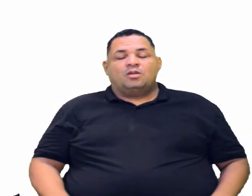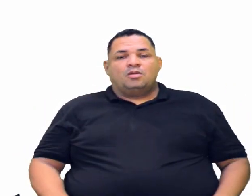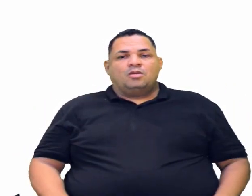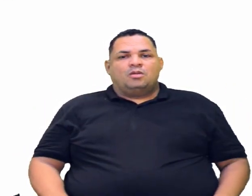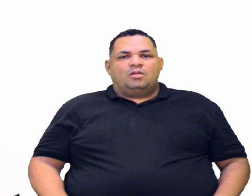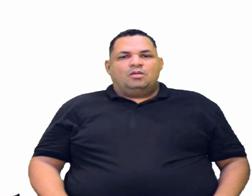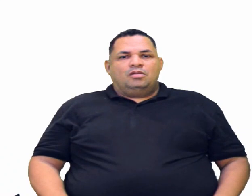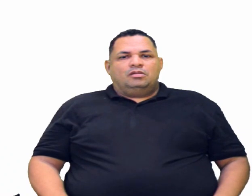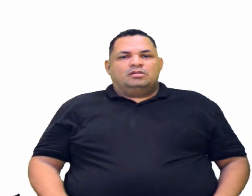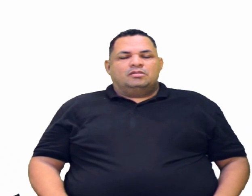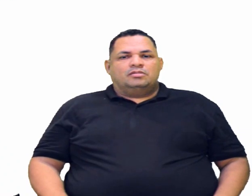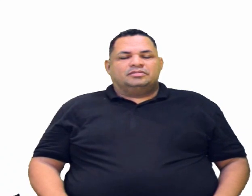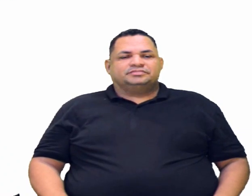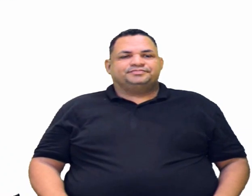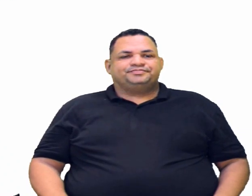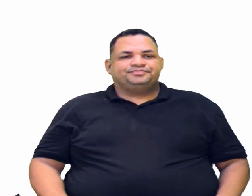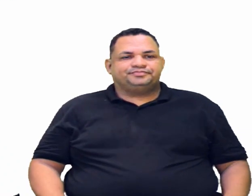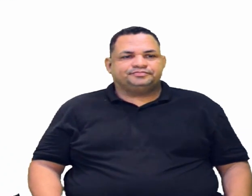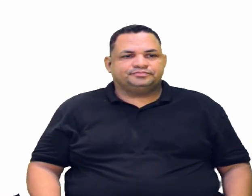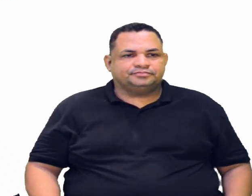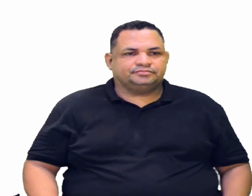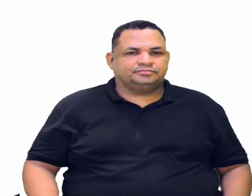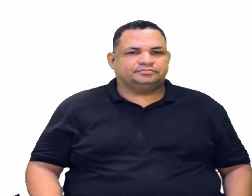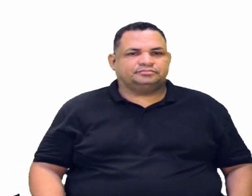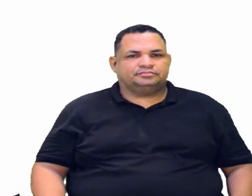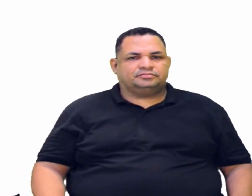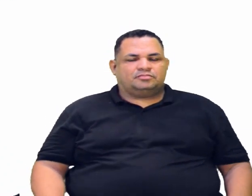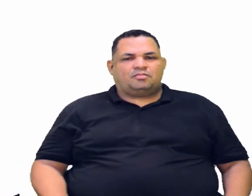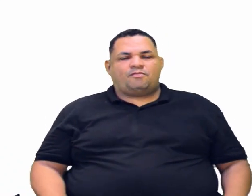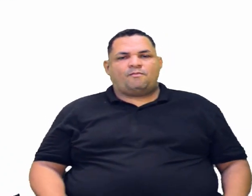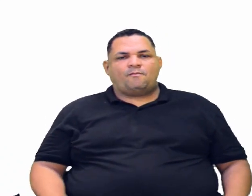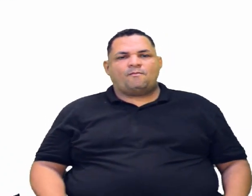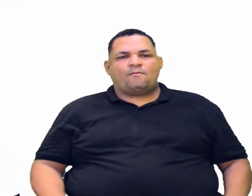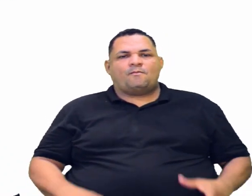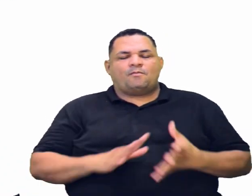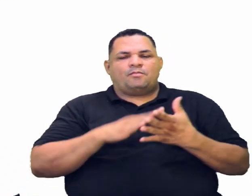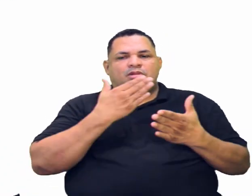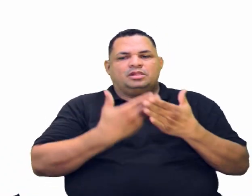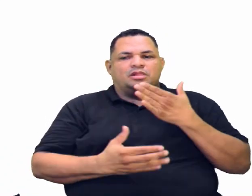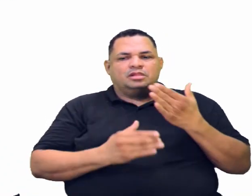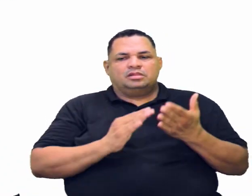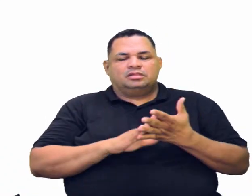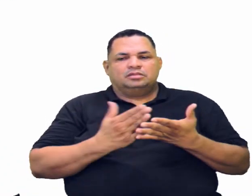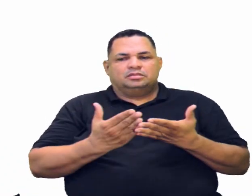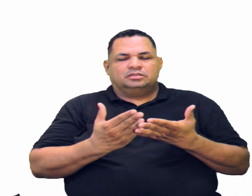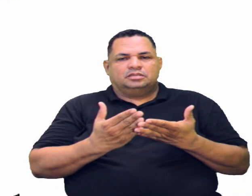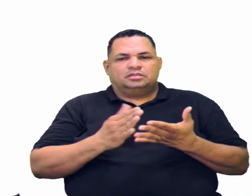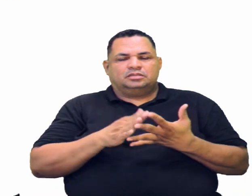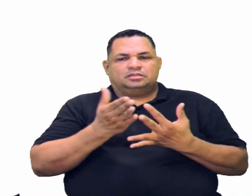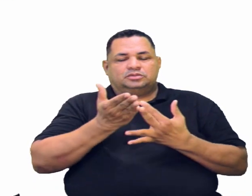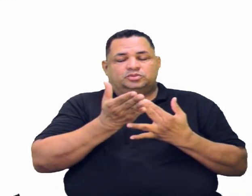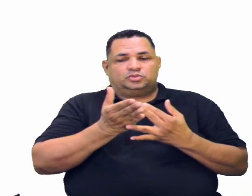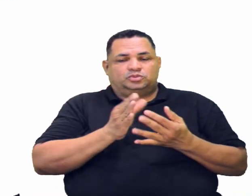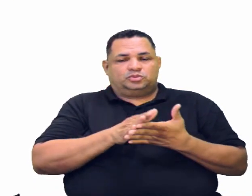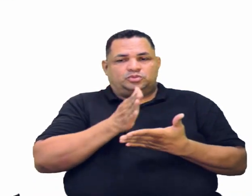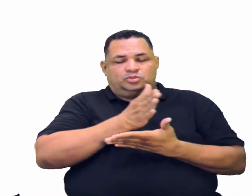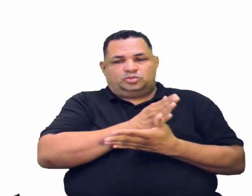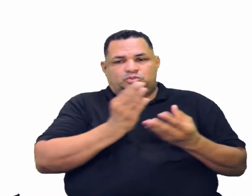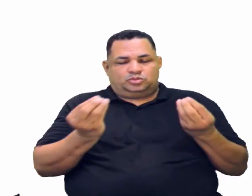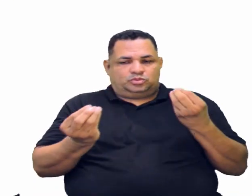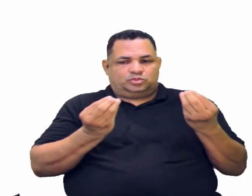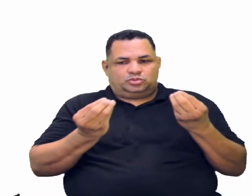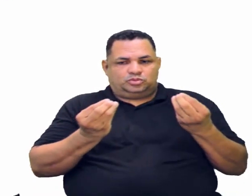Então aqui, a desidratação intermolecular é quando ela ocorre entre